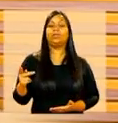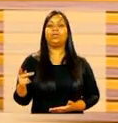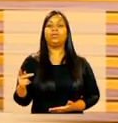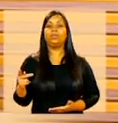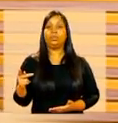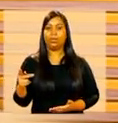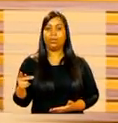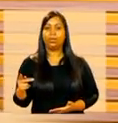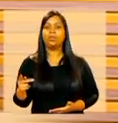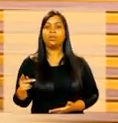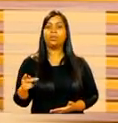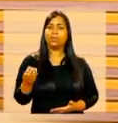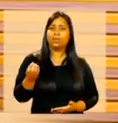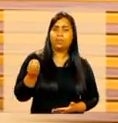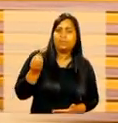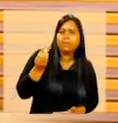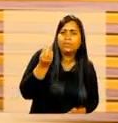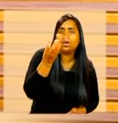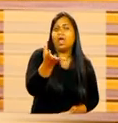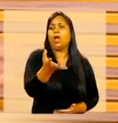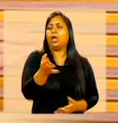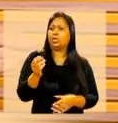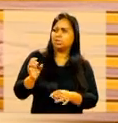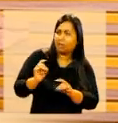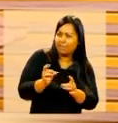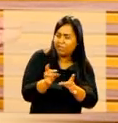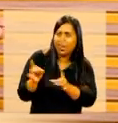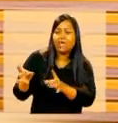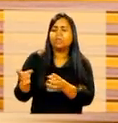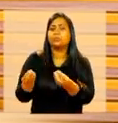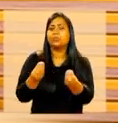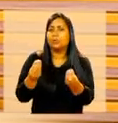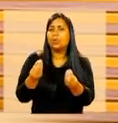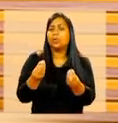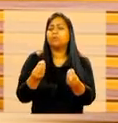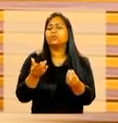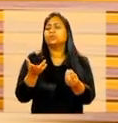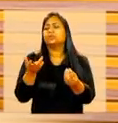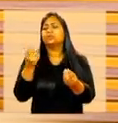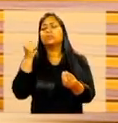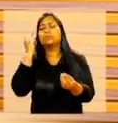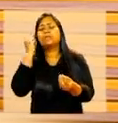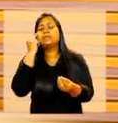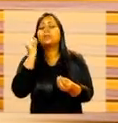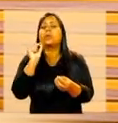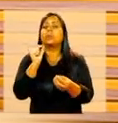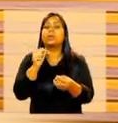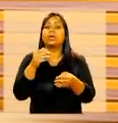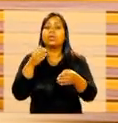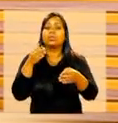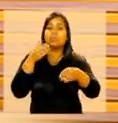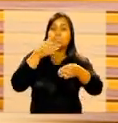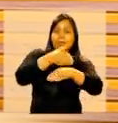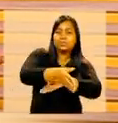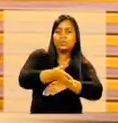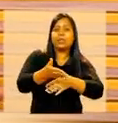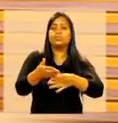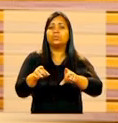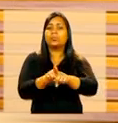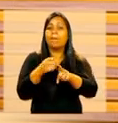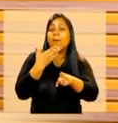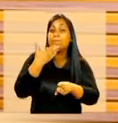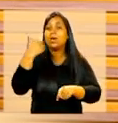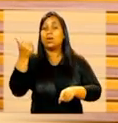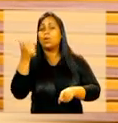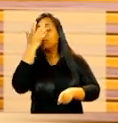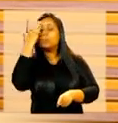enquanto agenciadora de viagens, como que a gente pode traçar uma linha do tempo do acesso e da melhora